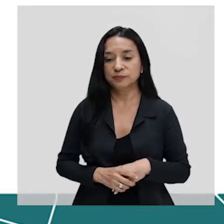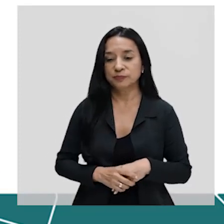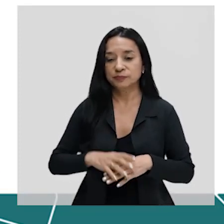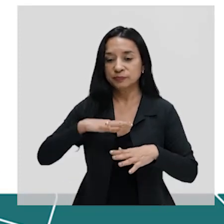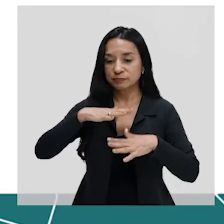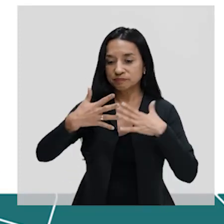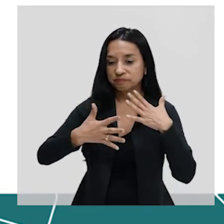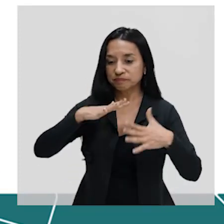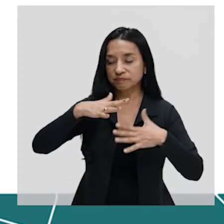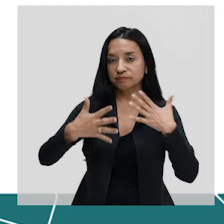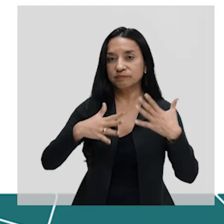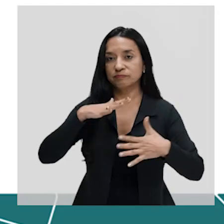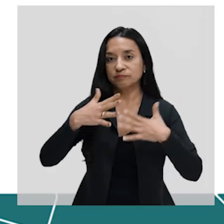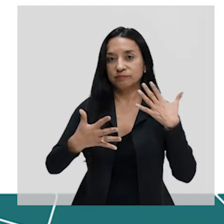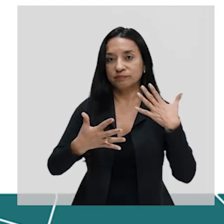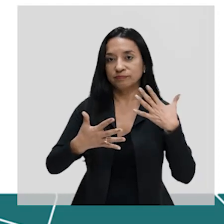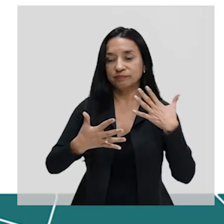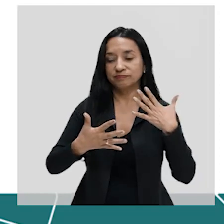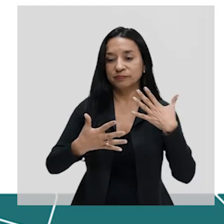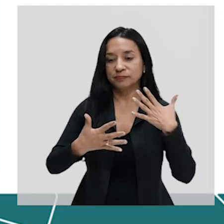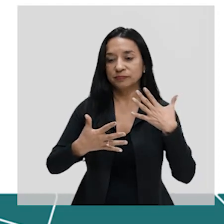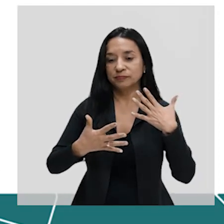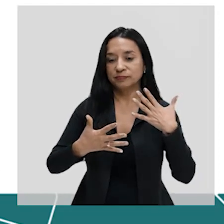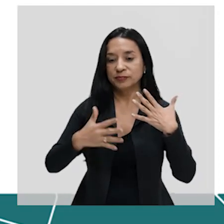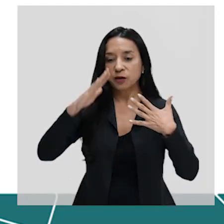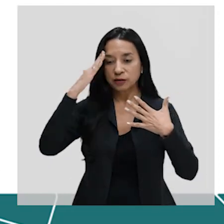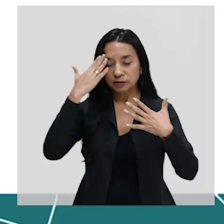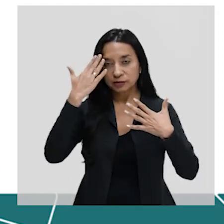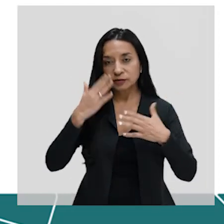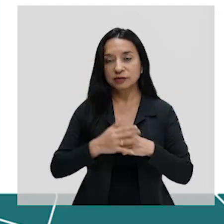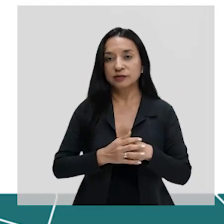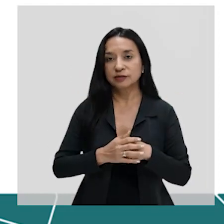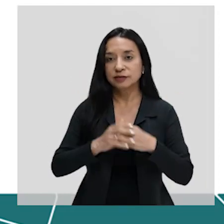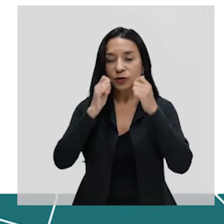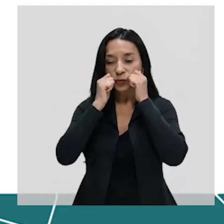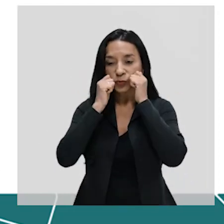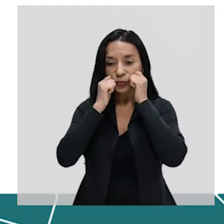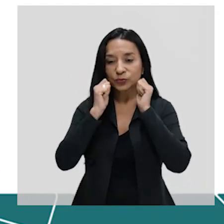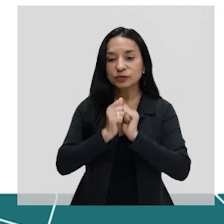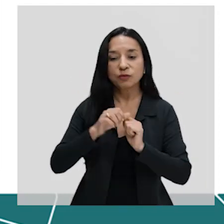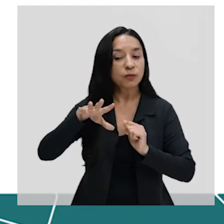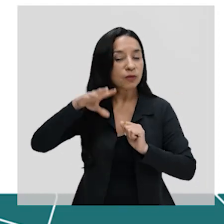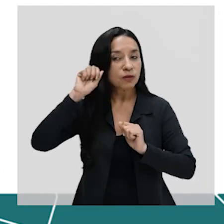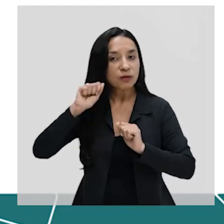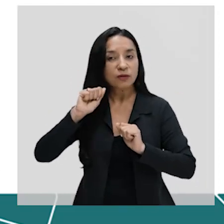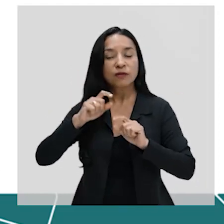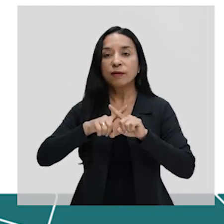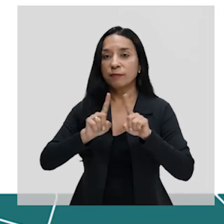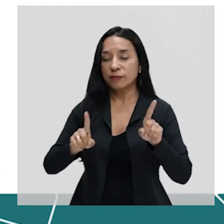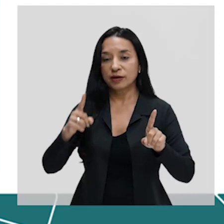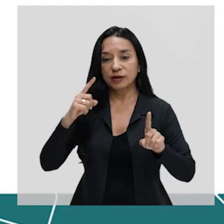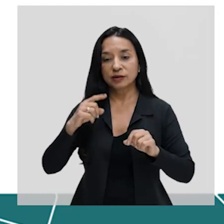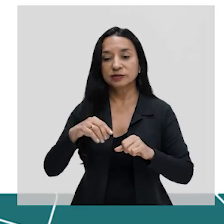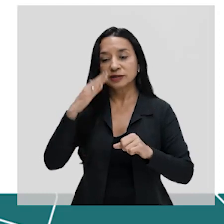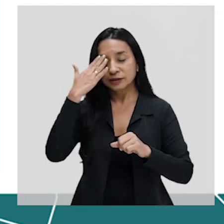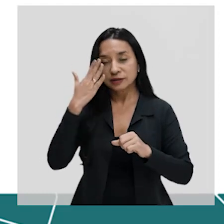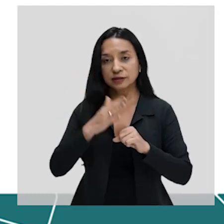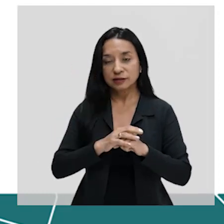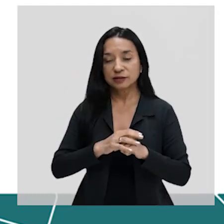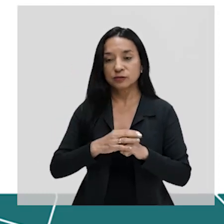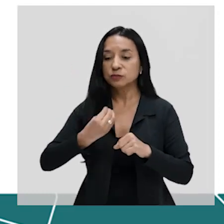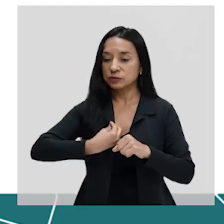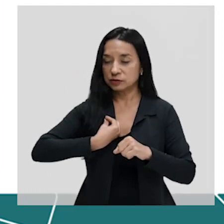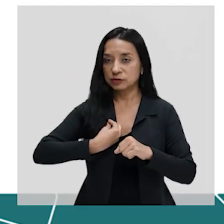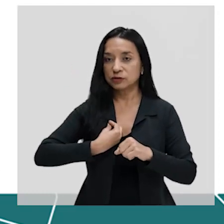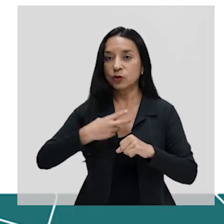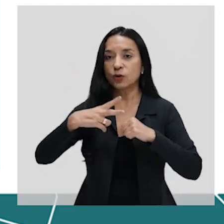fazendo os sinais de Libras, para vocês entenderem. Hein, chuchus, que não me ouvem, mas estão me entendendo? Ela não existe? Então, o